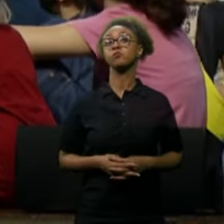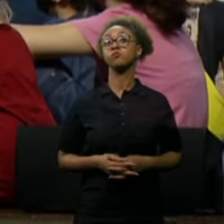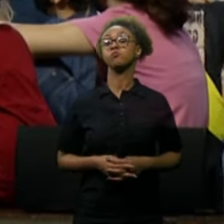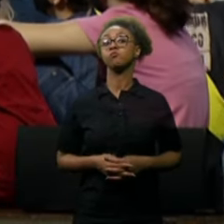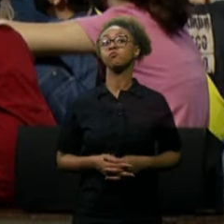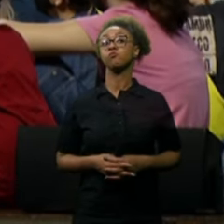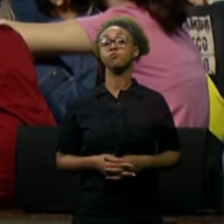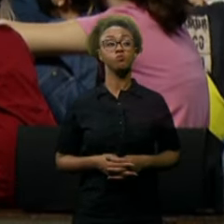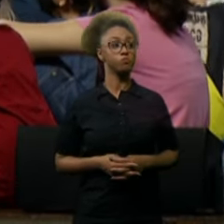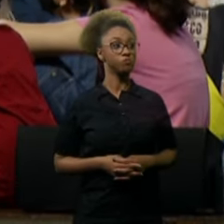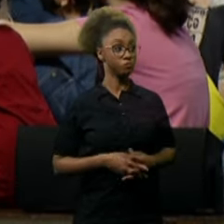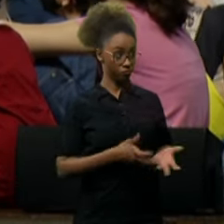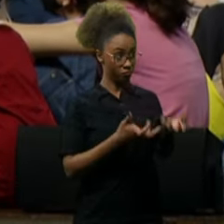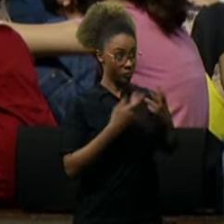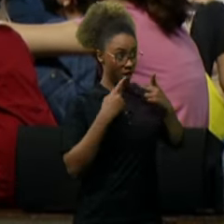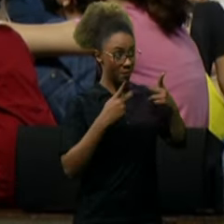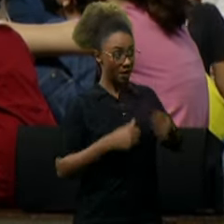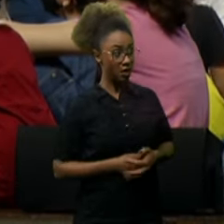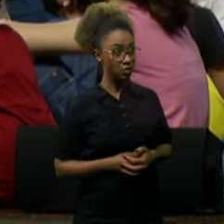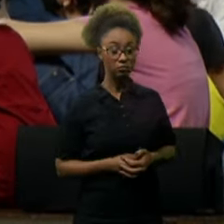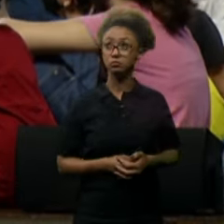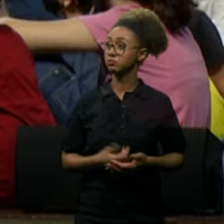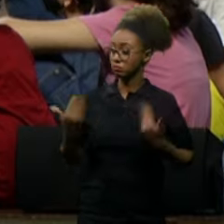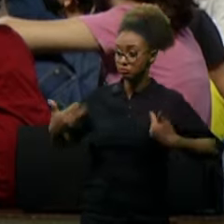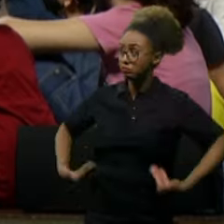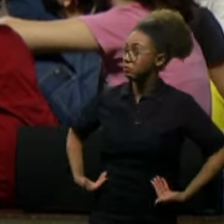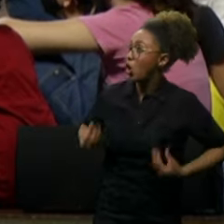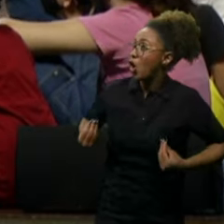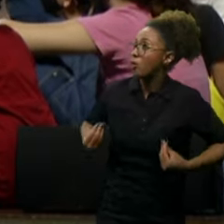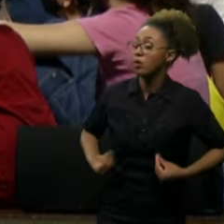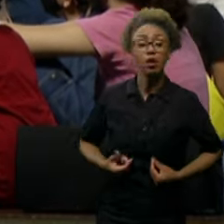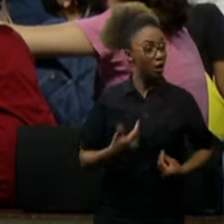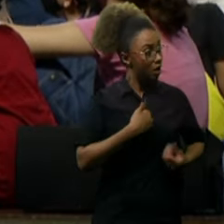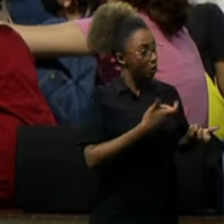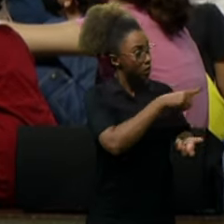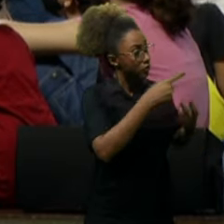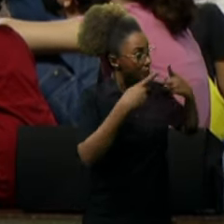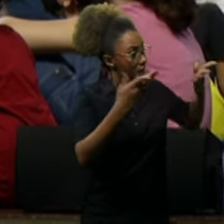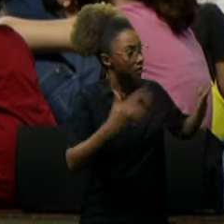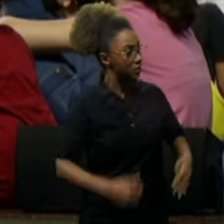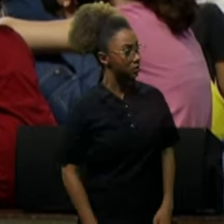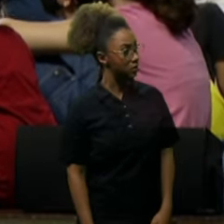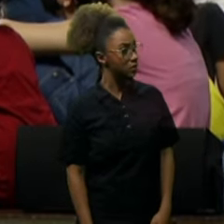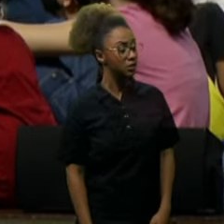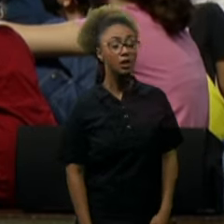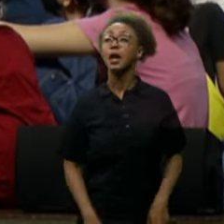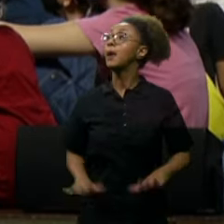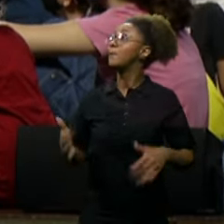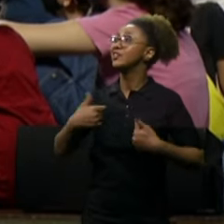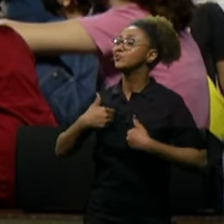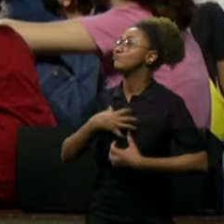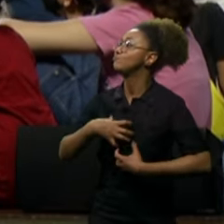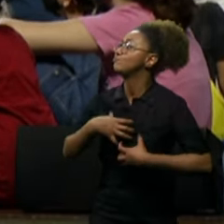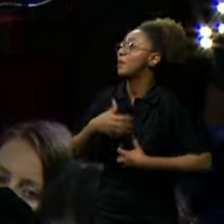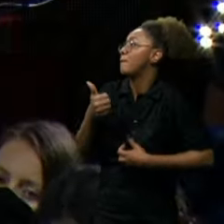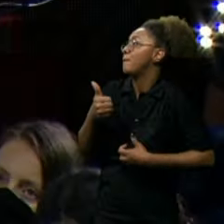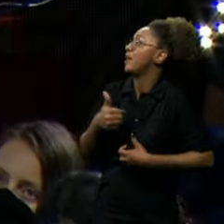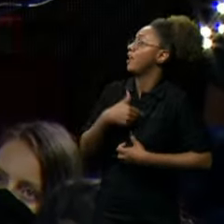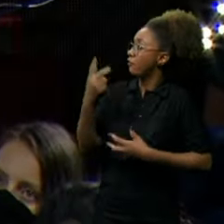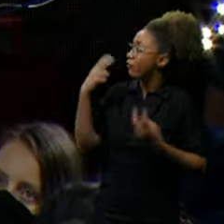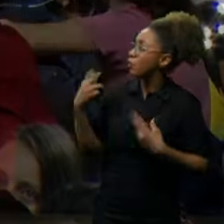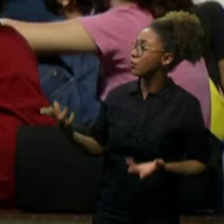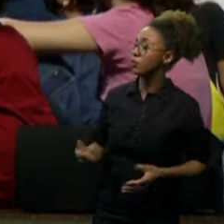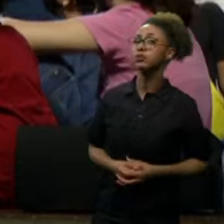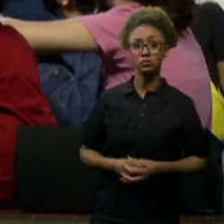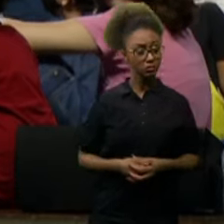disse quer pegar para o senhor tá vendo como eu tô ele disse eu quero que tu pegue aí eu falei assim mas eu não tô muito bem só tá vendo